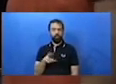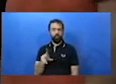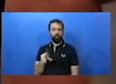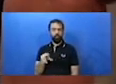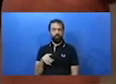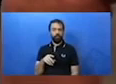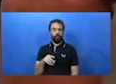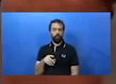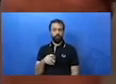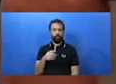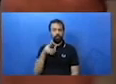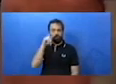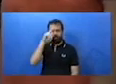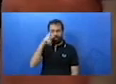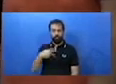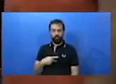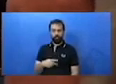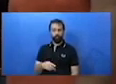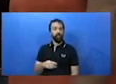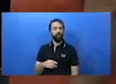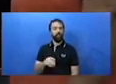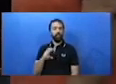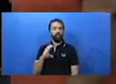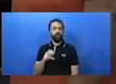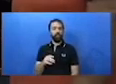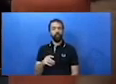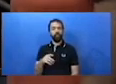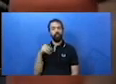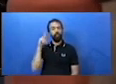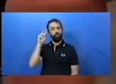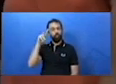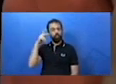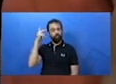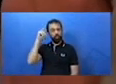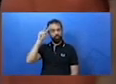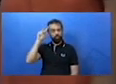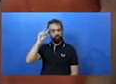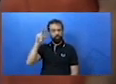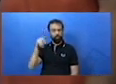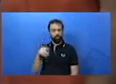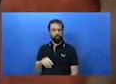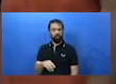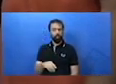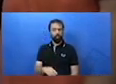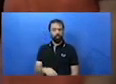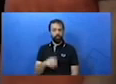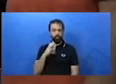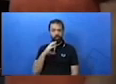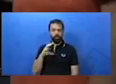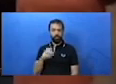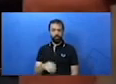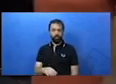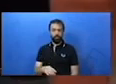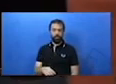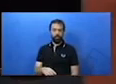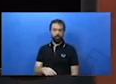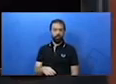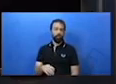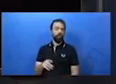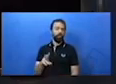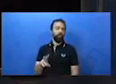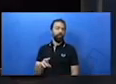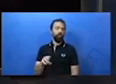humano? Letra C. Contam uma história em que todos participam de uma festa? Letra D. Vivem em paz num mundo